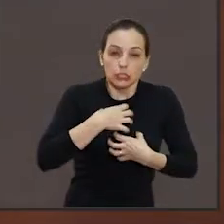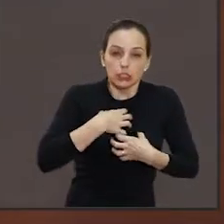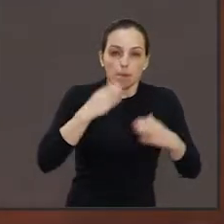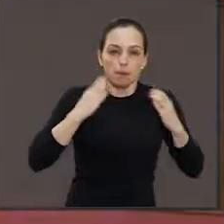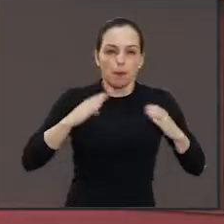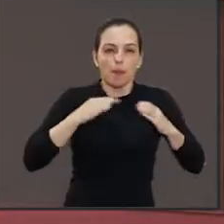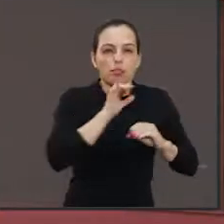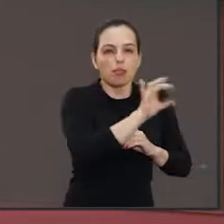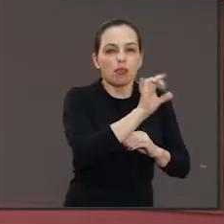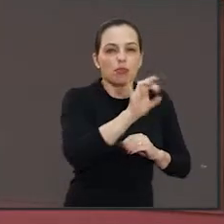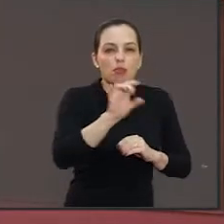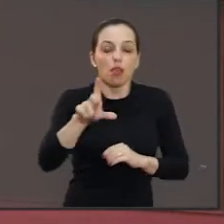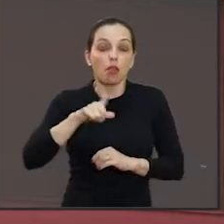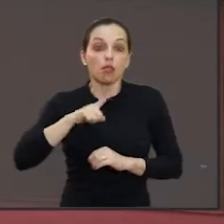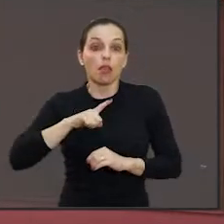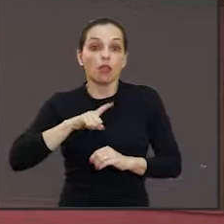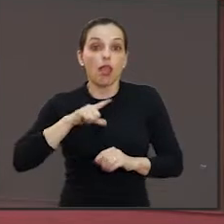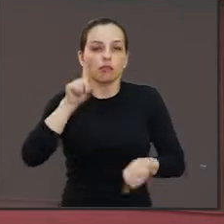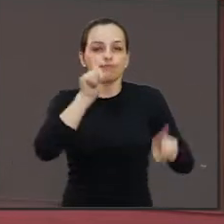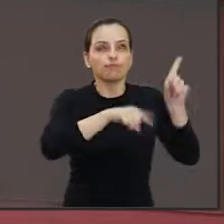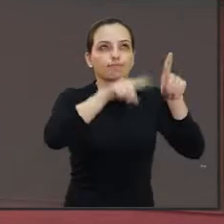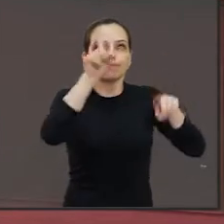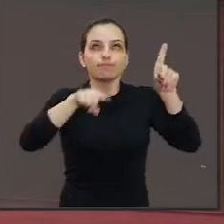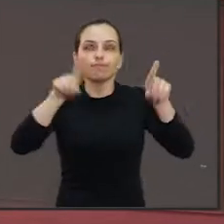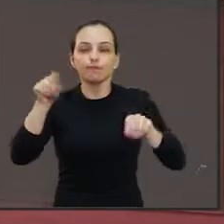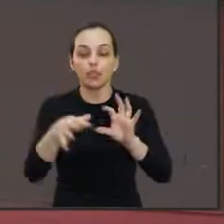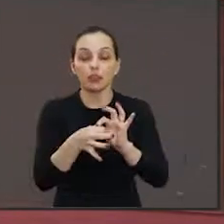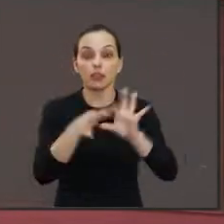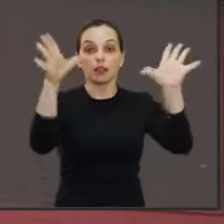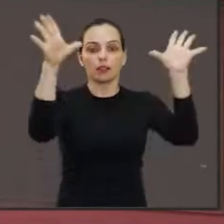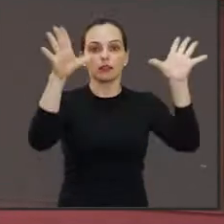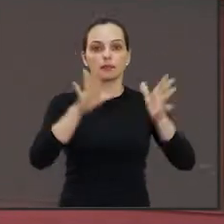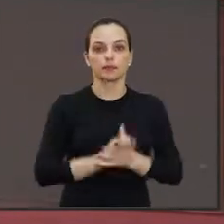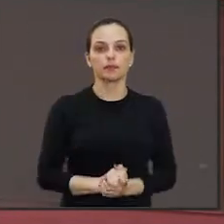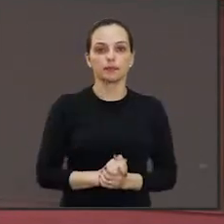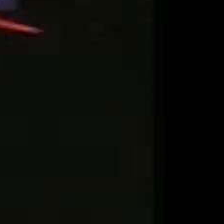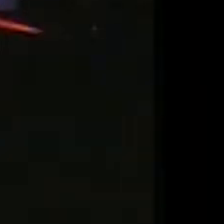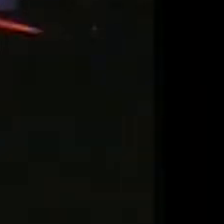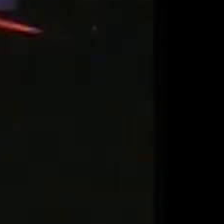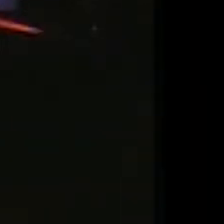direito, o seu limite vai até onde começa o do outro. Então, a dança é tudo.